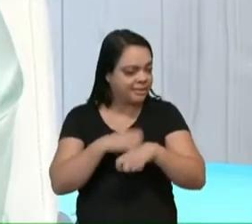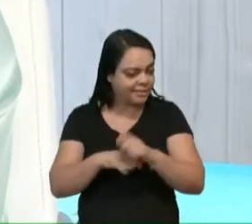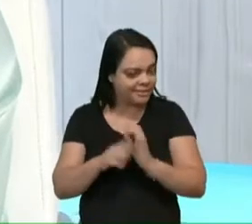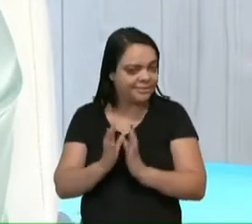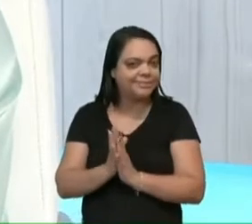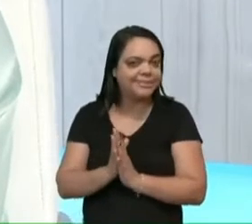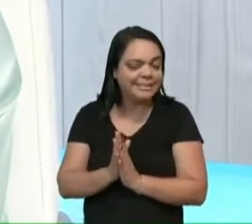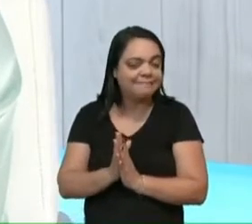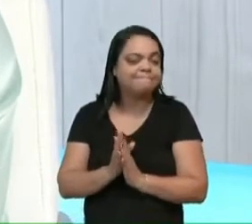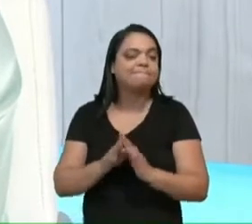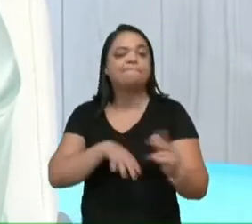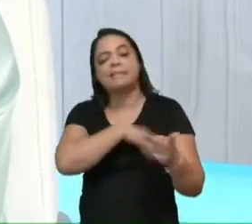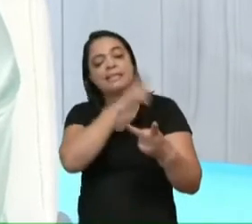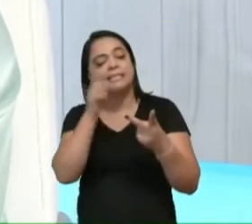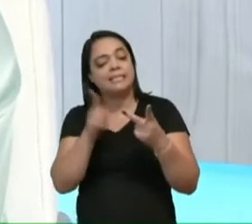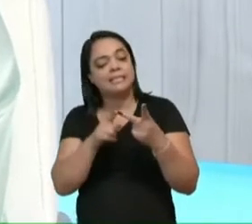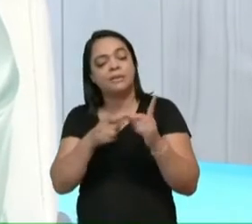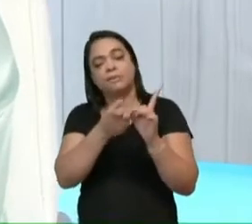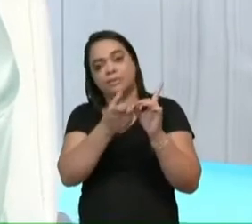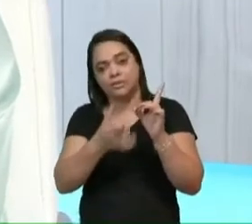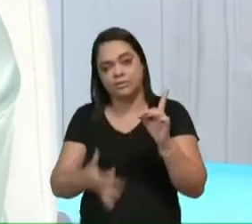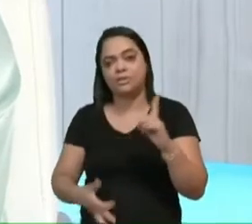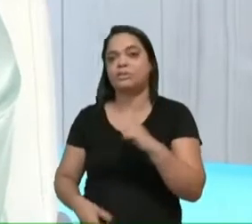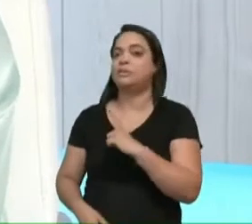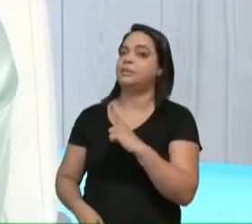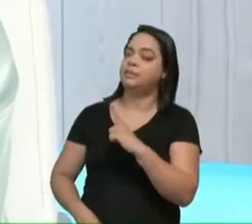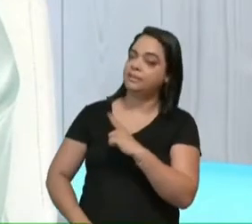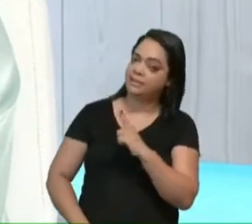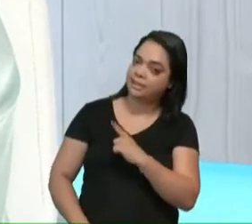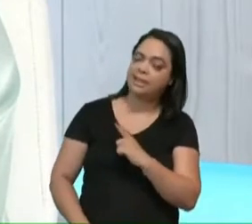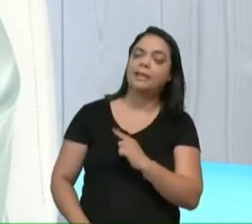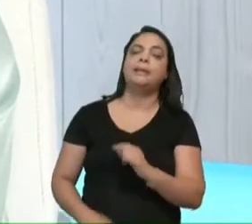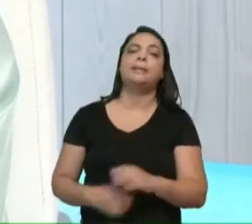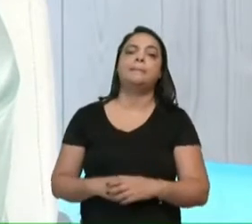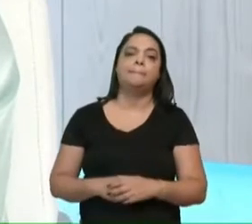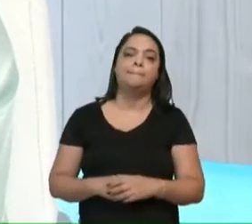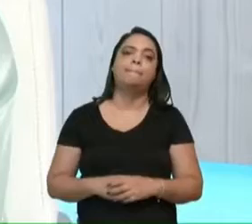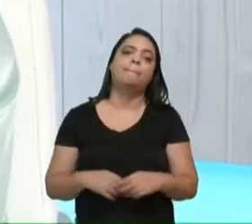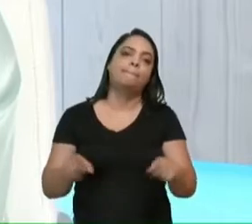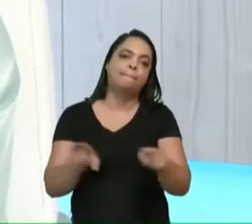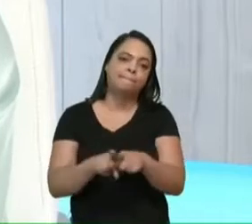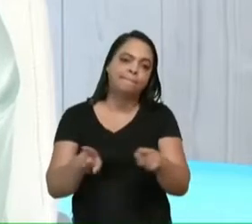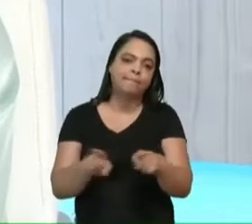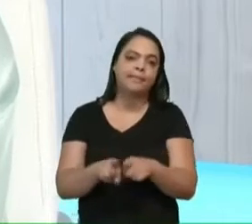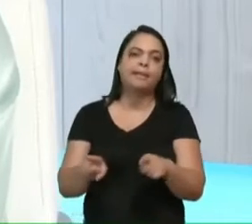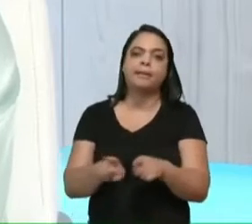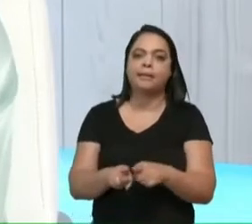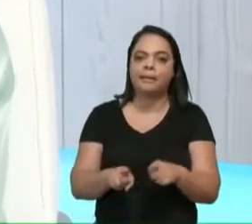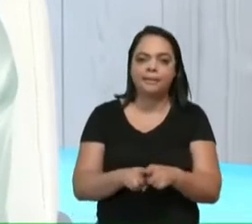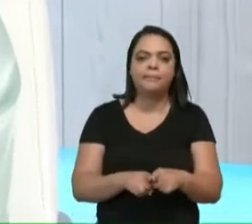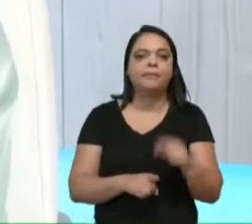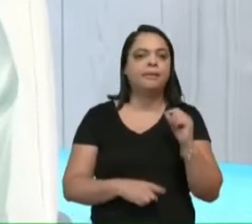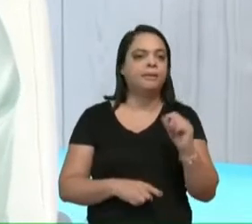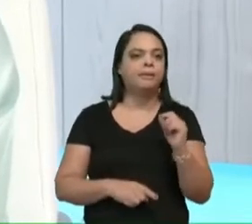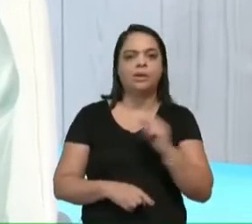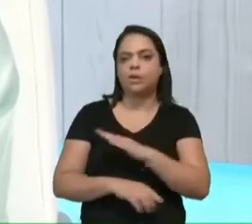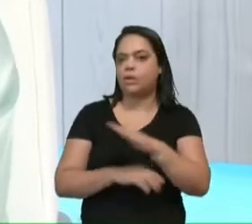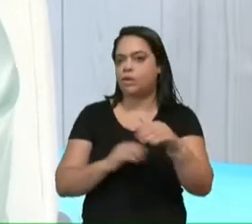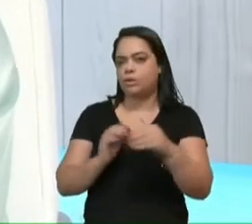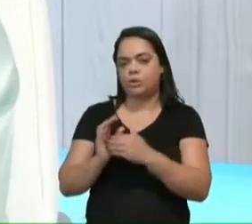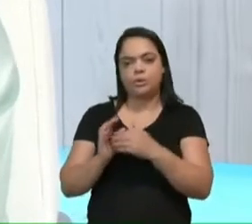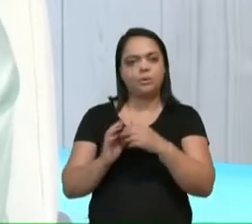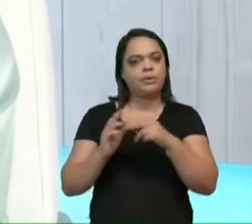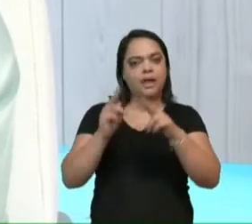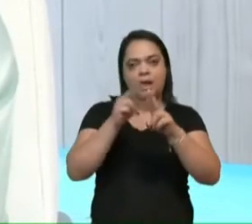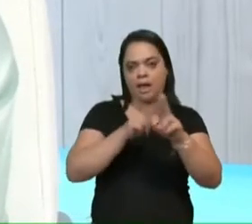administrativos uma segunda diretoria que nós temos que ela também ela é longitudinal em Tod da Universidade Federal